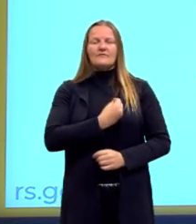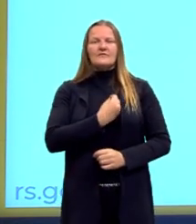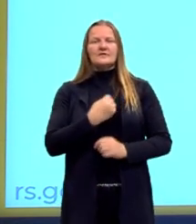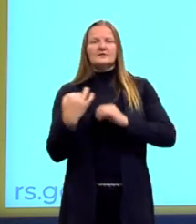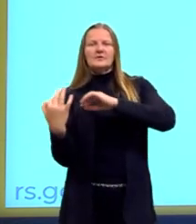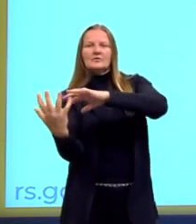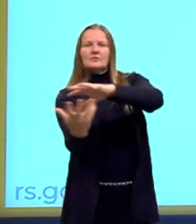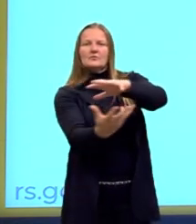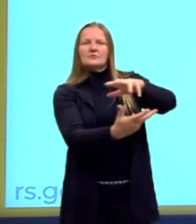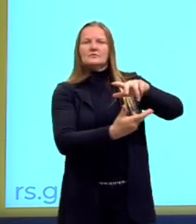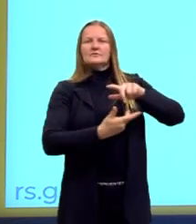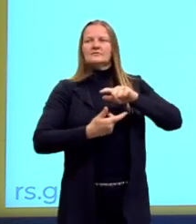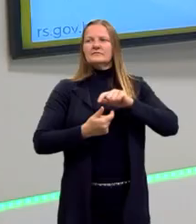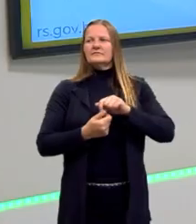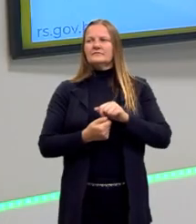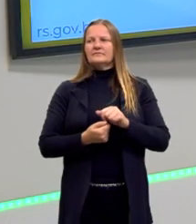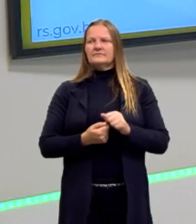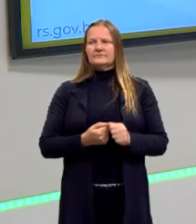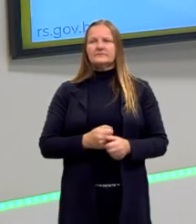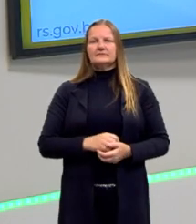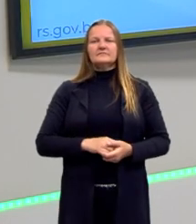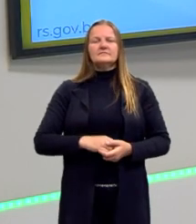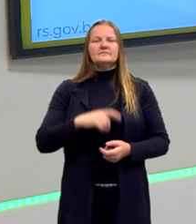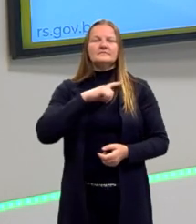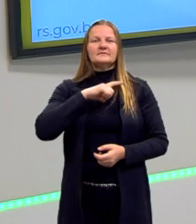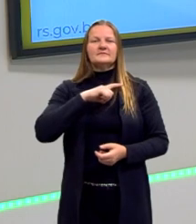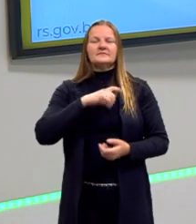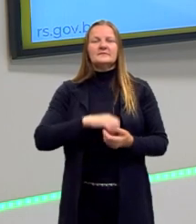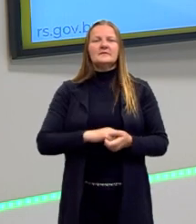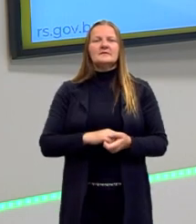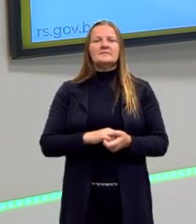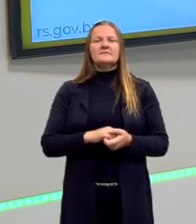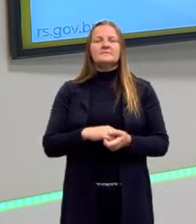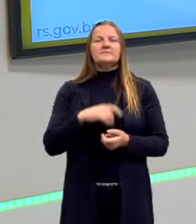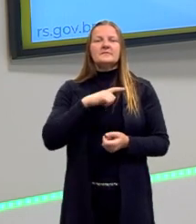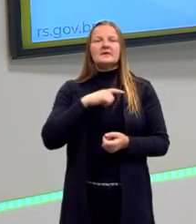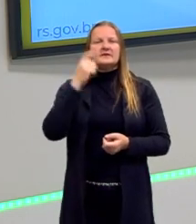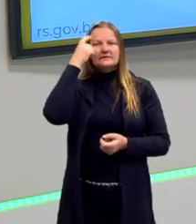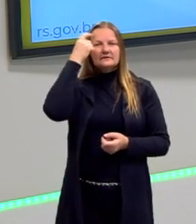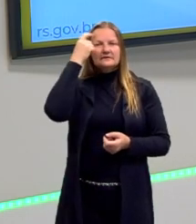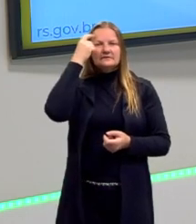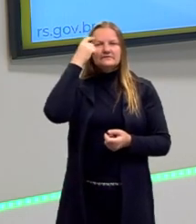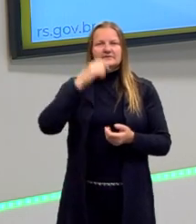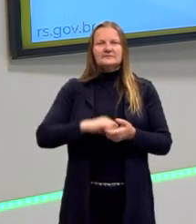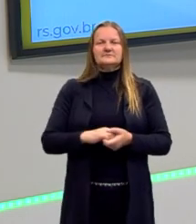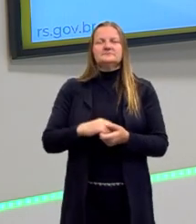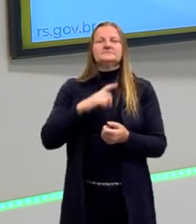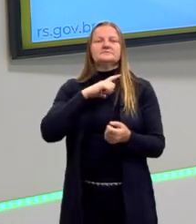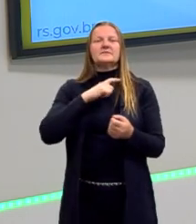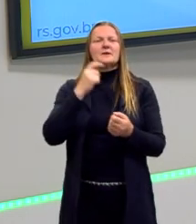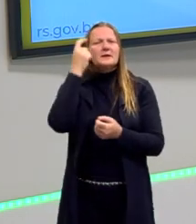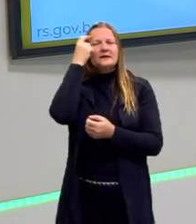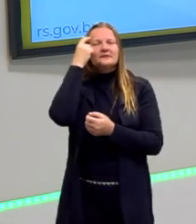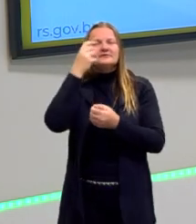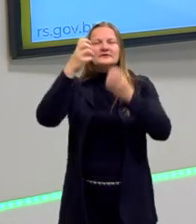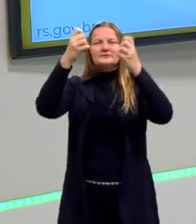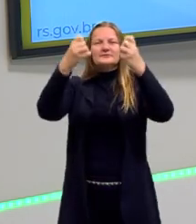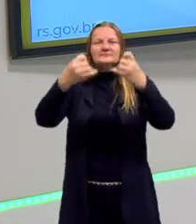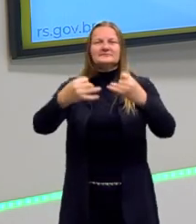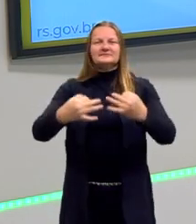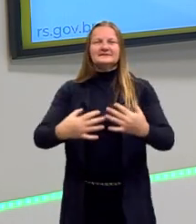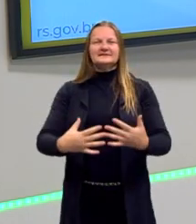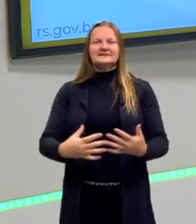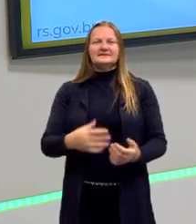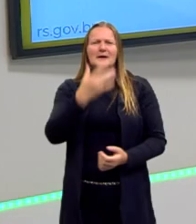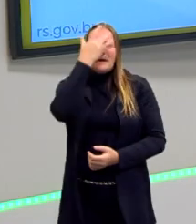como essas construções artísticas elas são manifestações do pensamento do ser humano e vão nos colocando nesse mundo